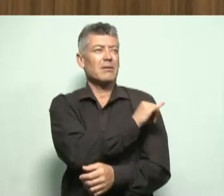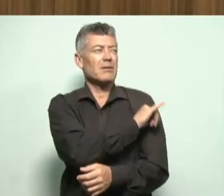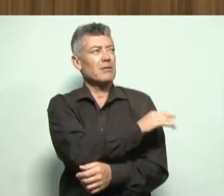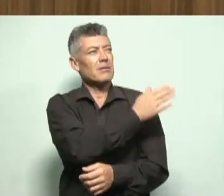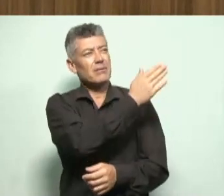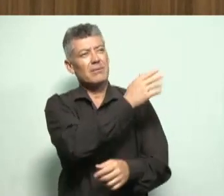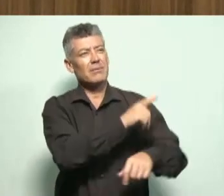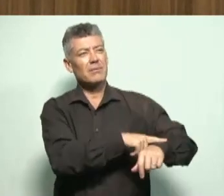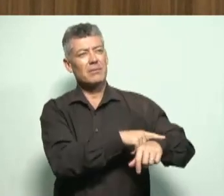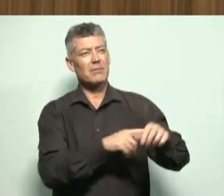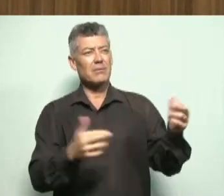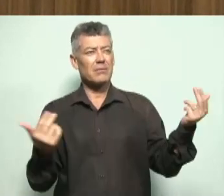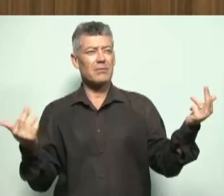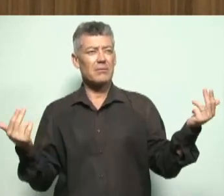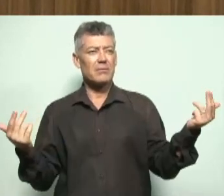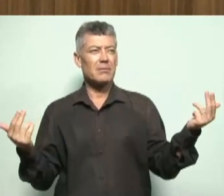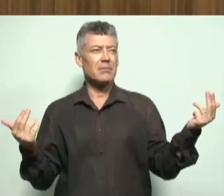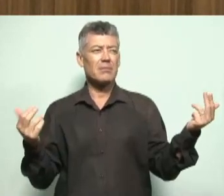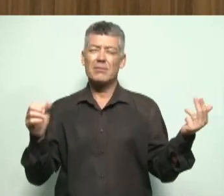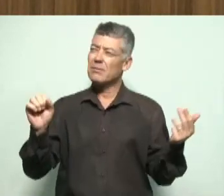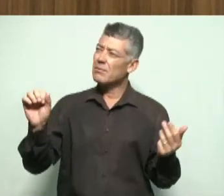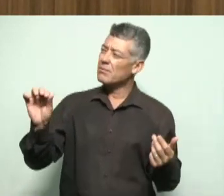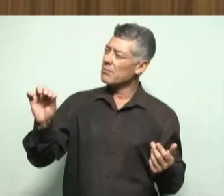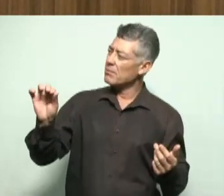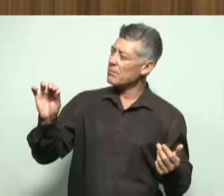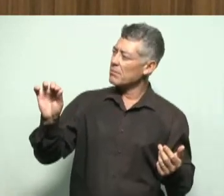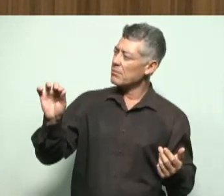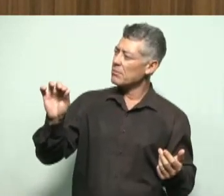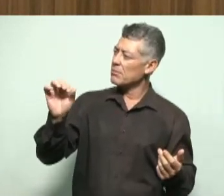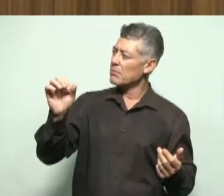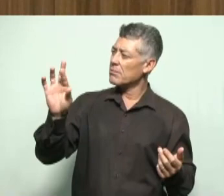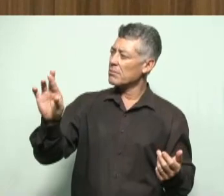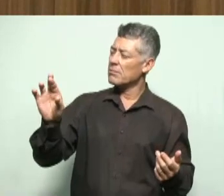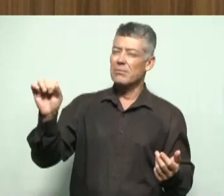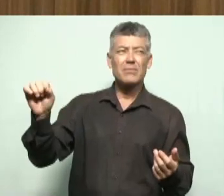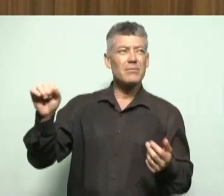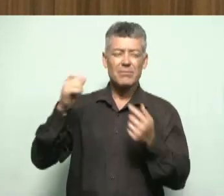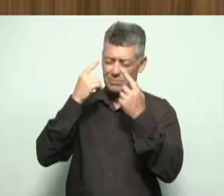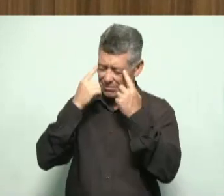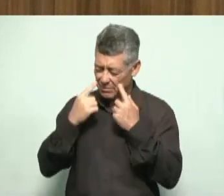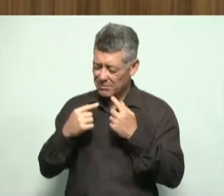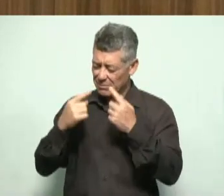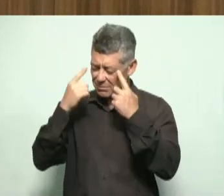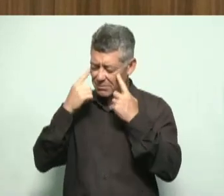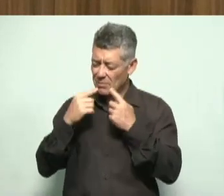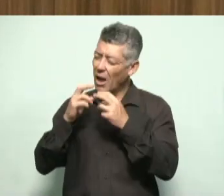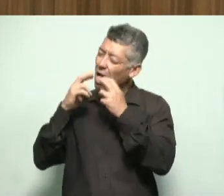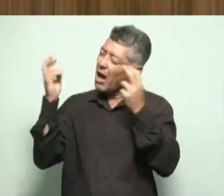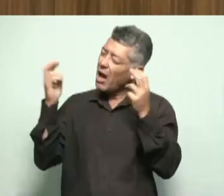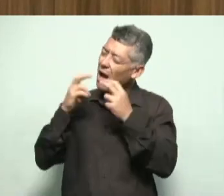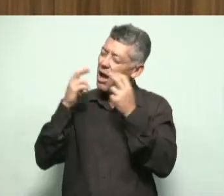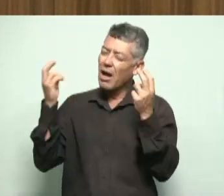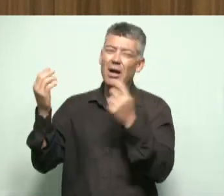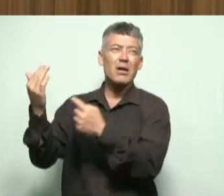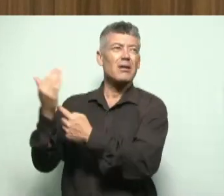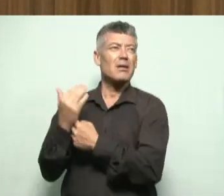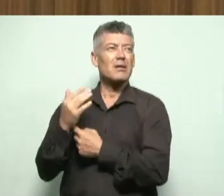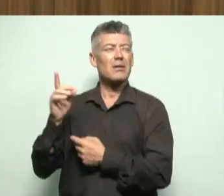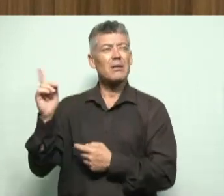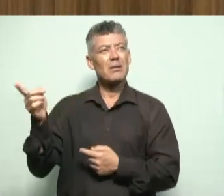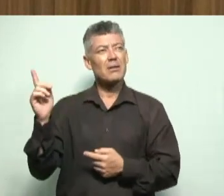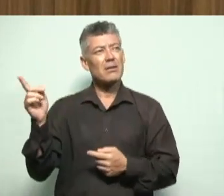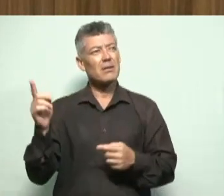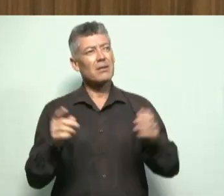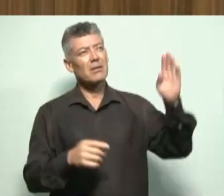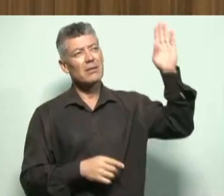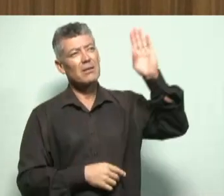Enquanto o Rio Grande do Sul estava chorando, está clamando por socorro. O